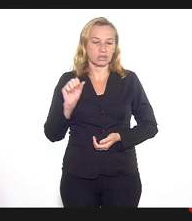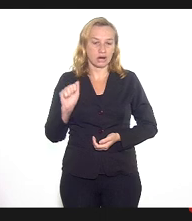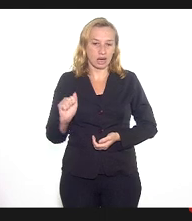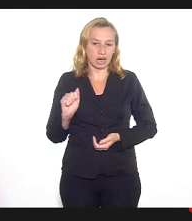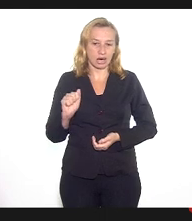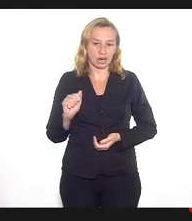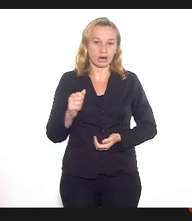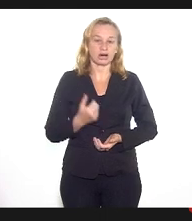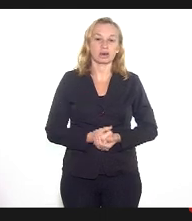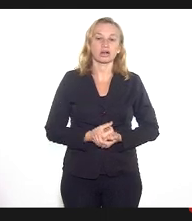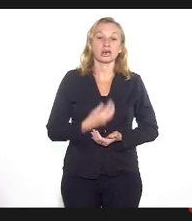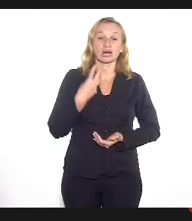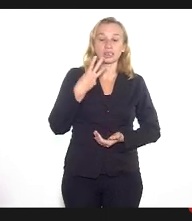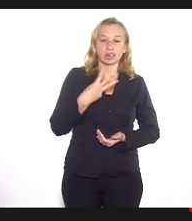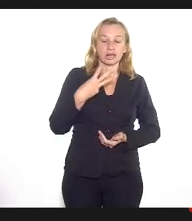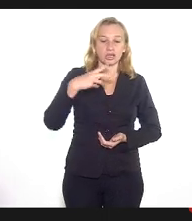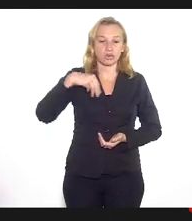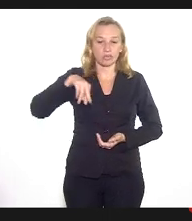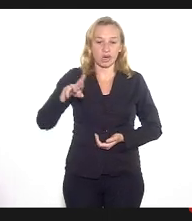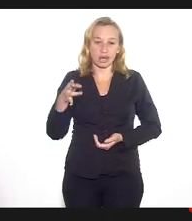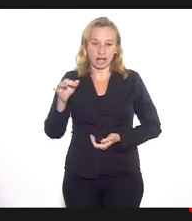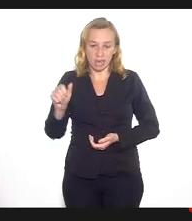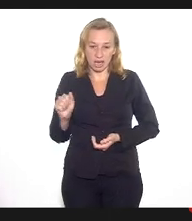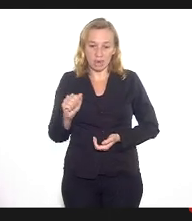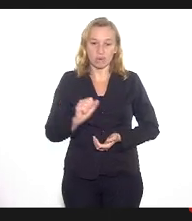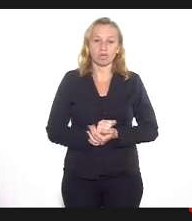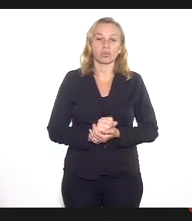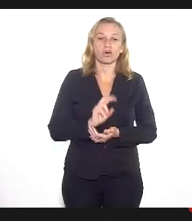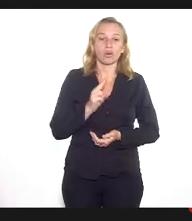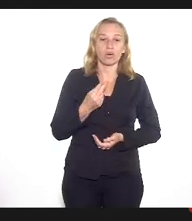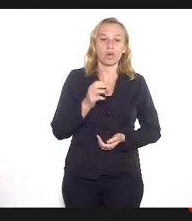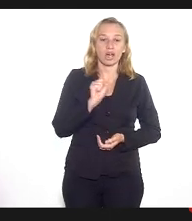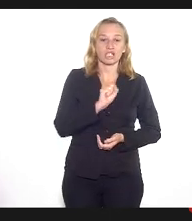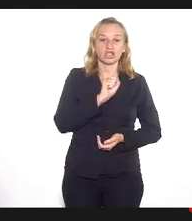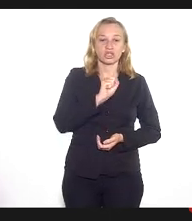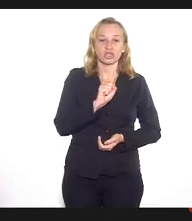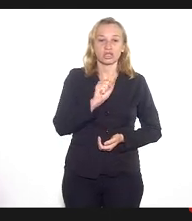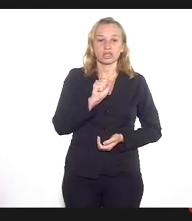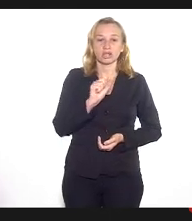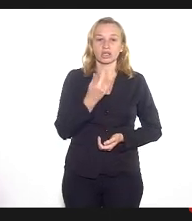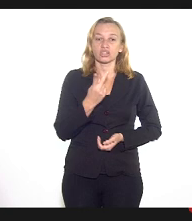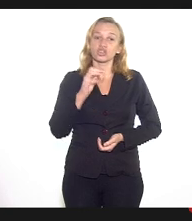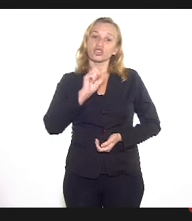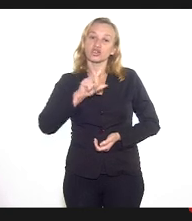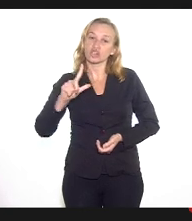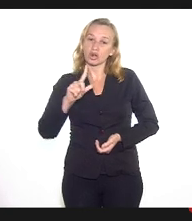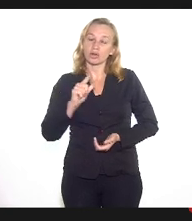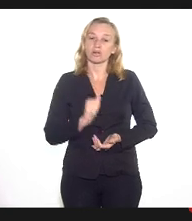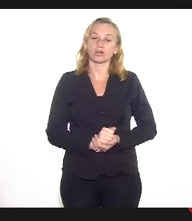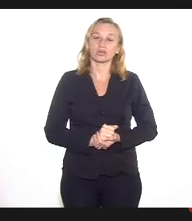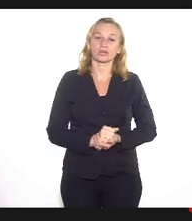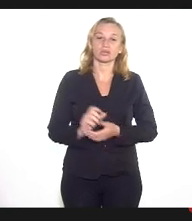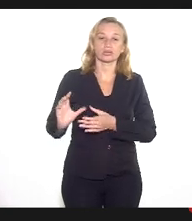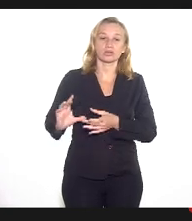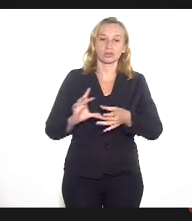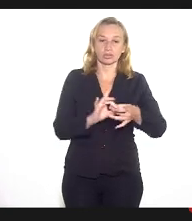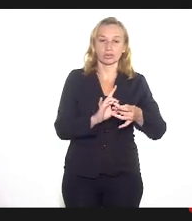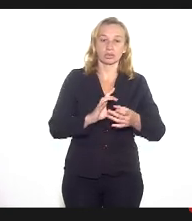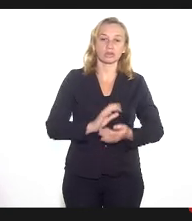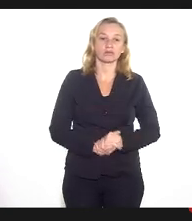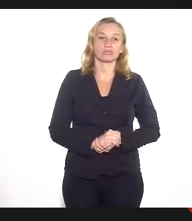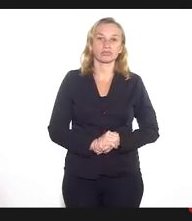Marias, que é um bloco em exploração, ou sendo a Shell operadora e a Petrobras, nesse caso, a sua parceira, que é a Bijupirá e